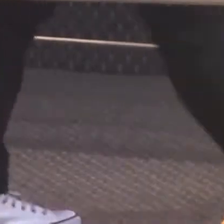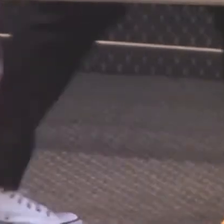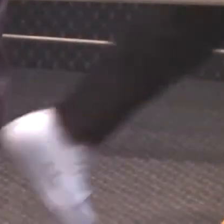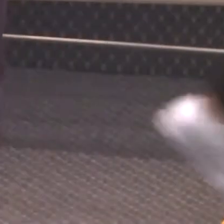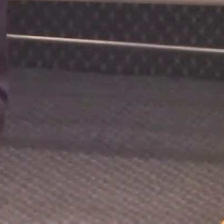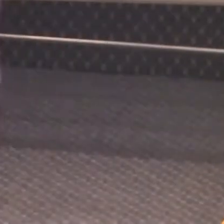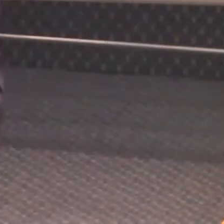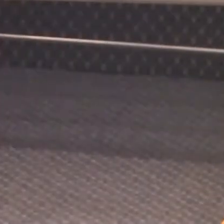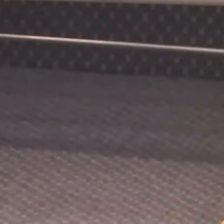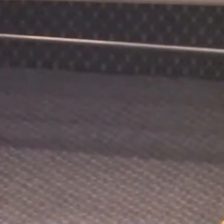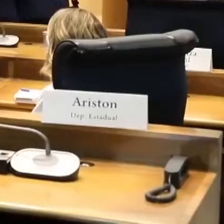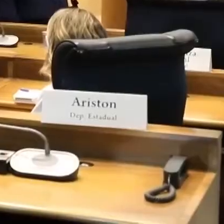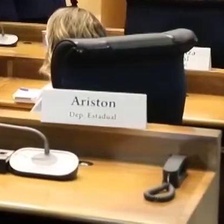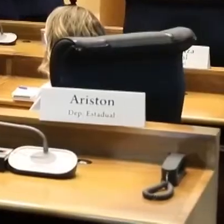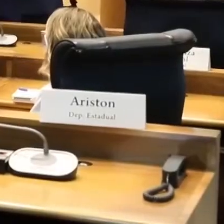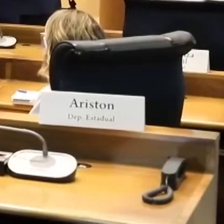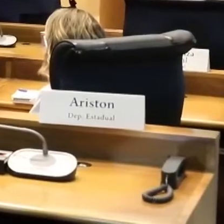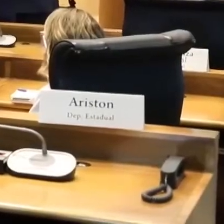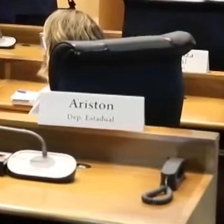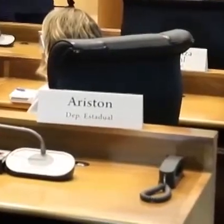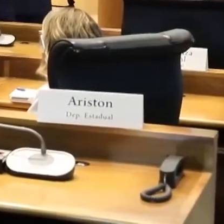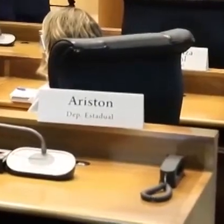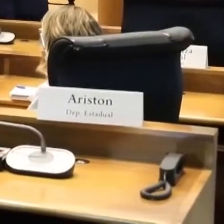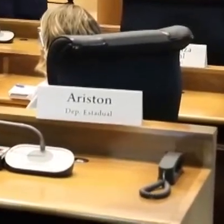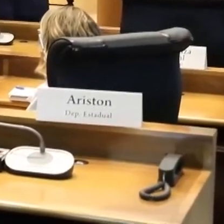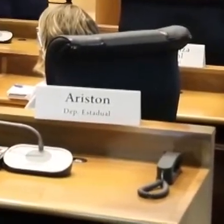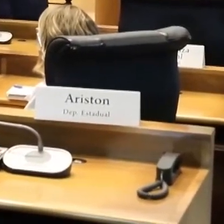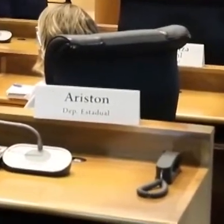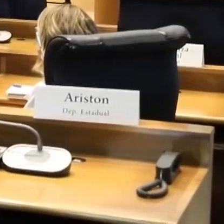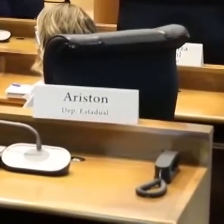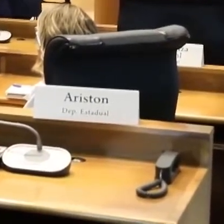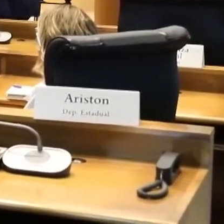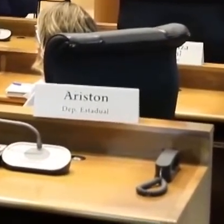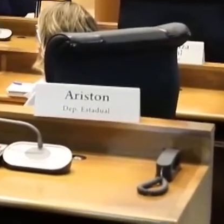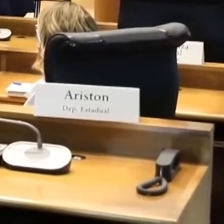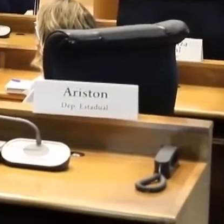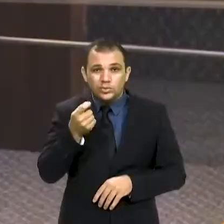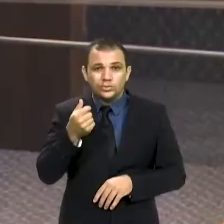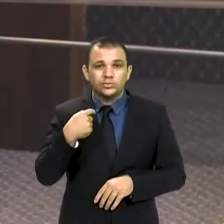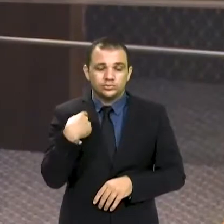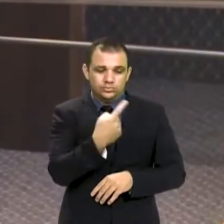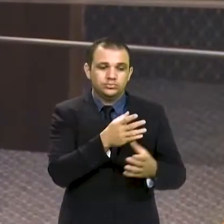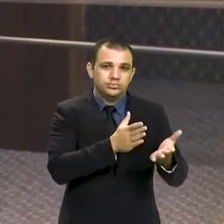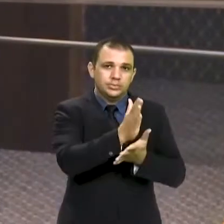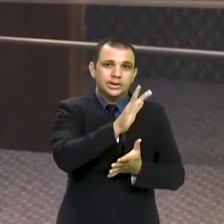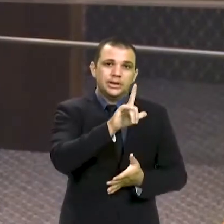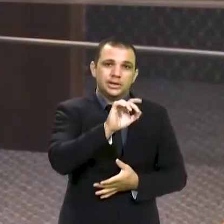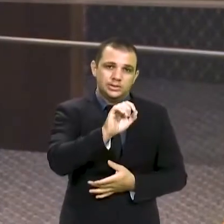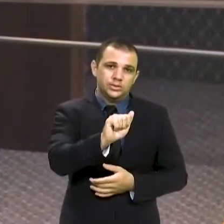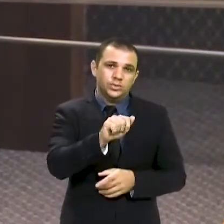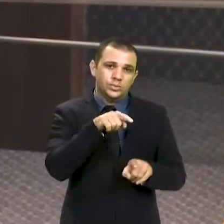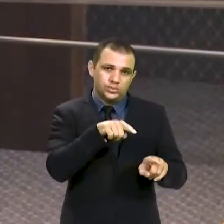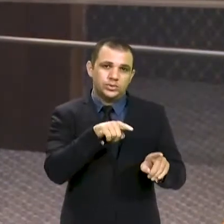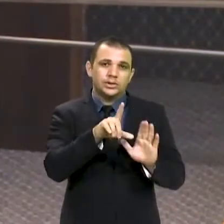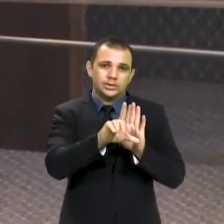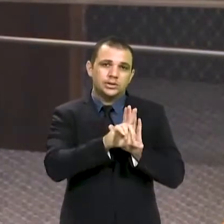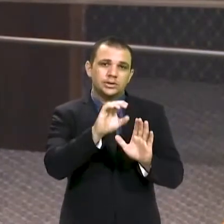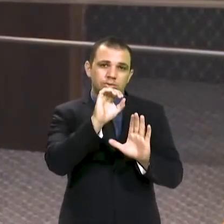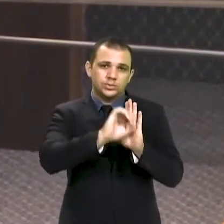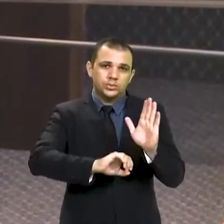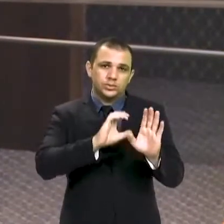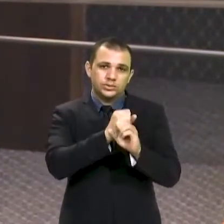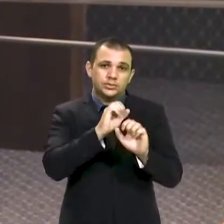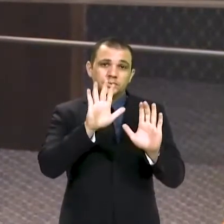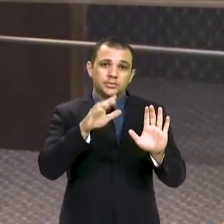do Poder Executivo, que trata sobre a Lei Orçamentária Anual para 2022. Mas eu queria alertar os colegas